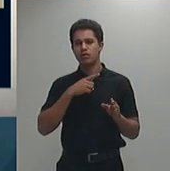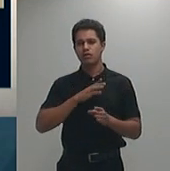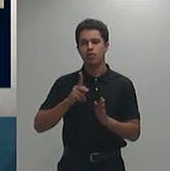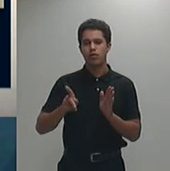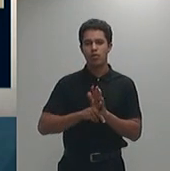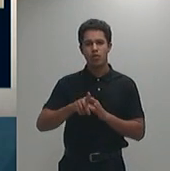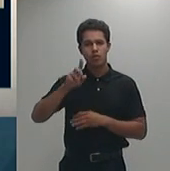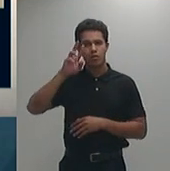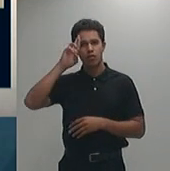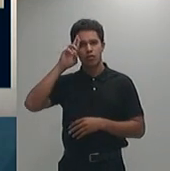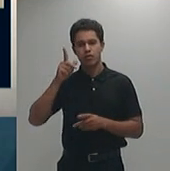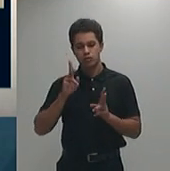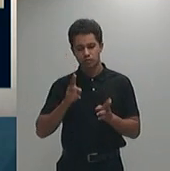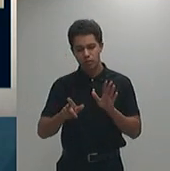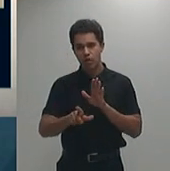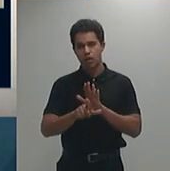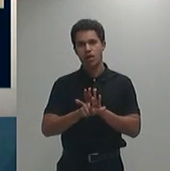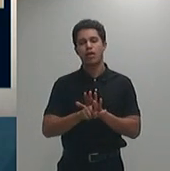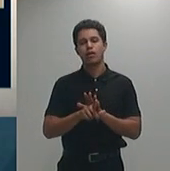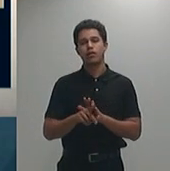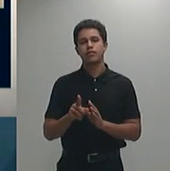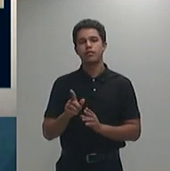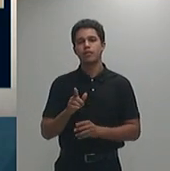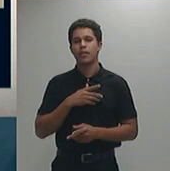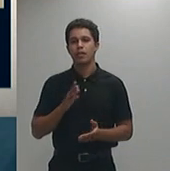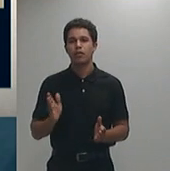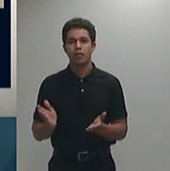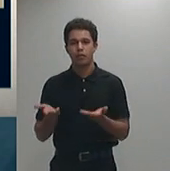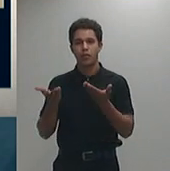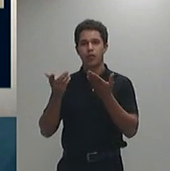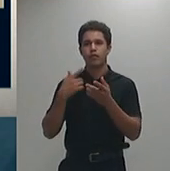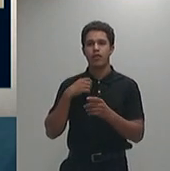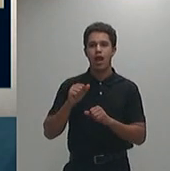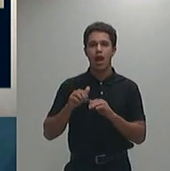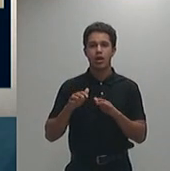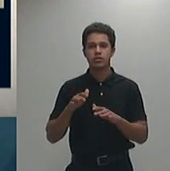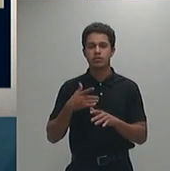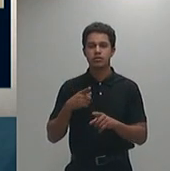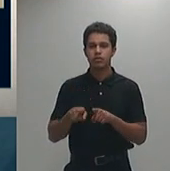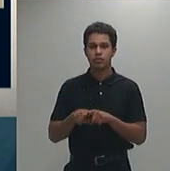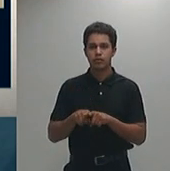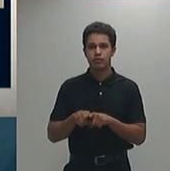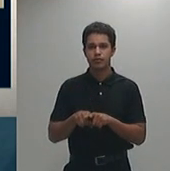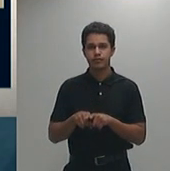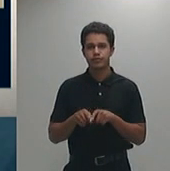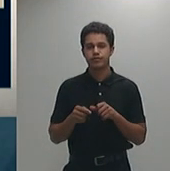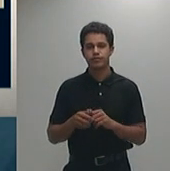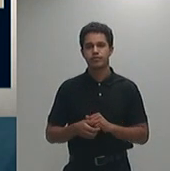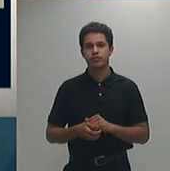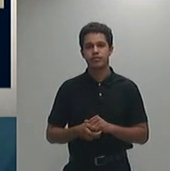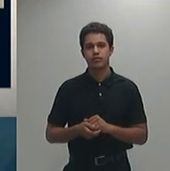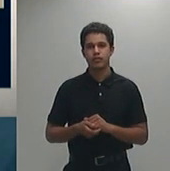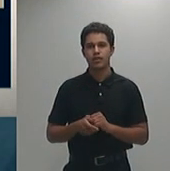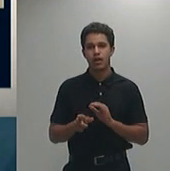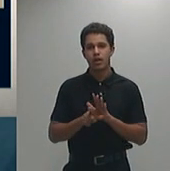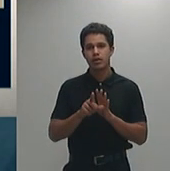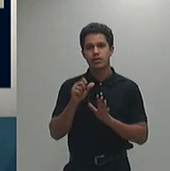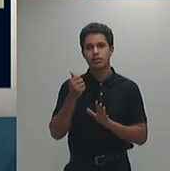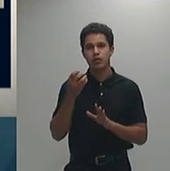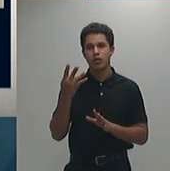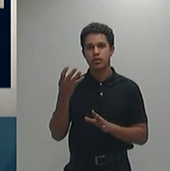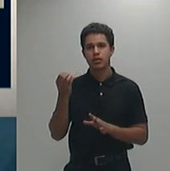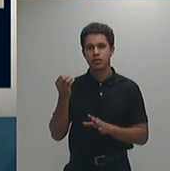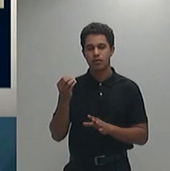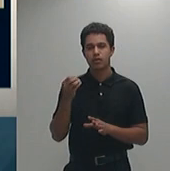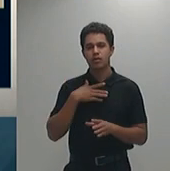da Lei legitimidade extraordinária para promovia São e comento e Ação Social o distingue ali 6404 tratou de forma